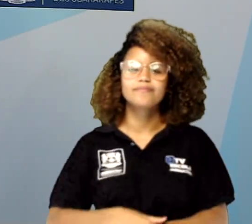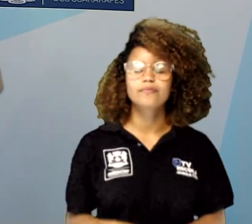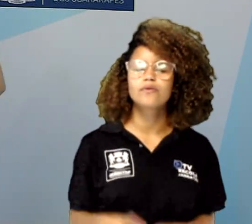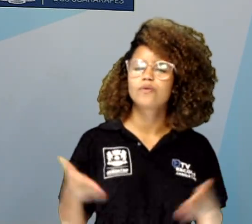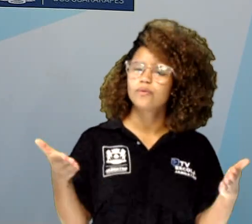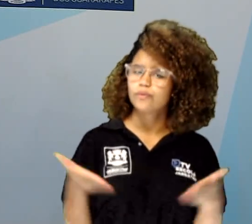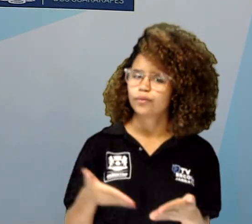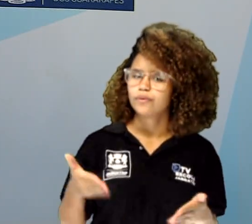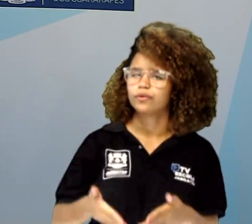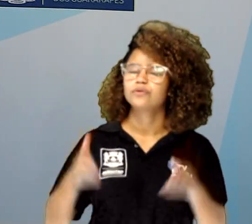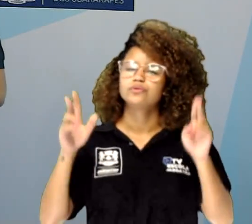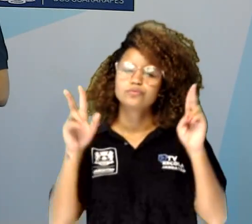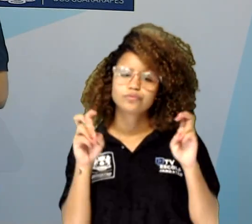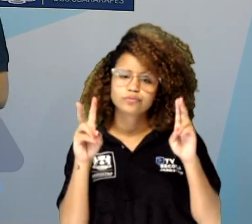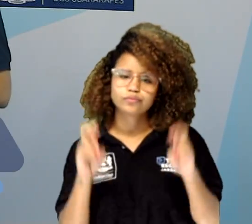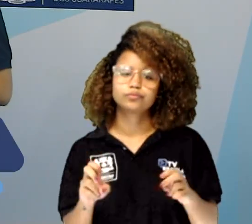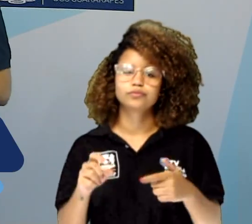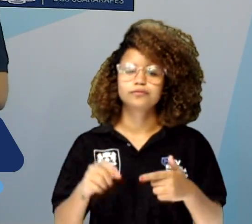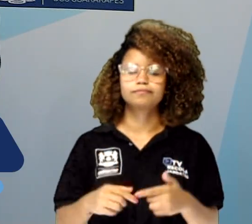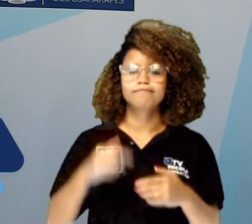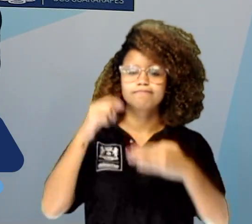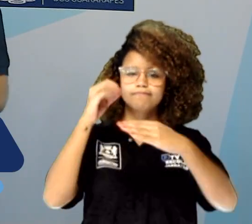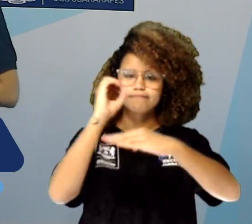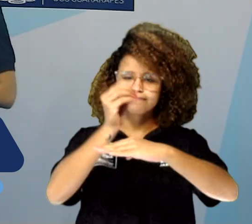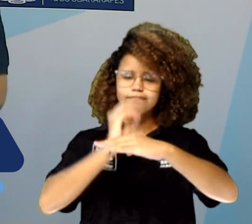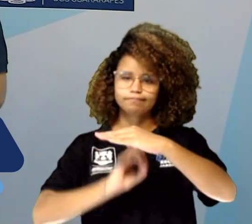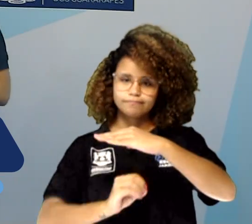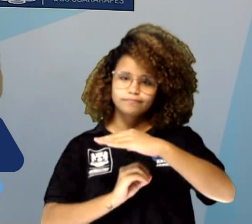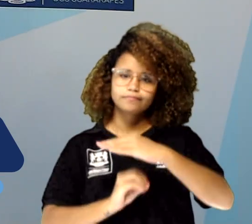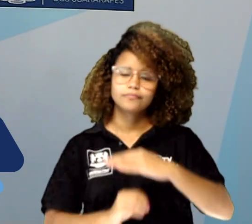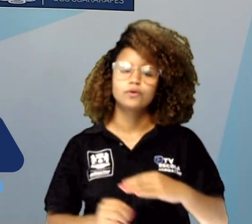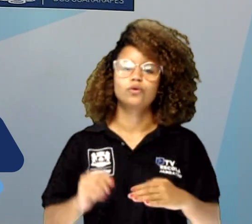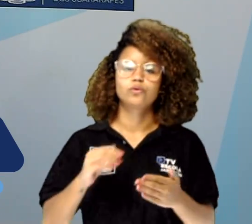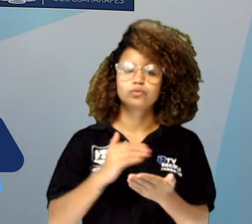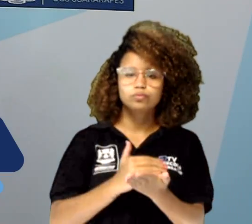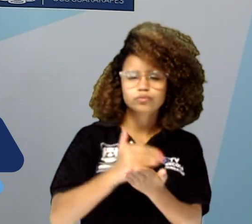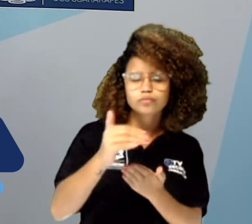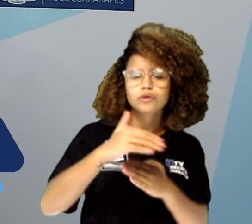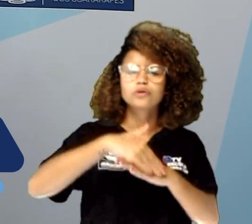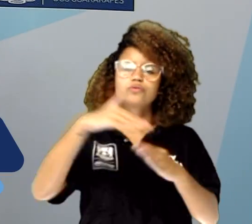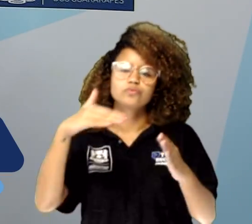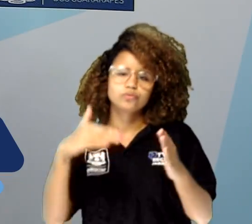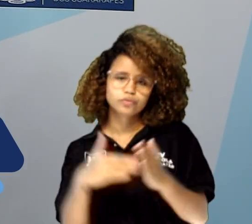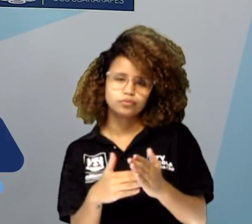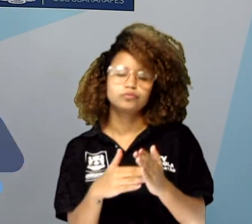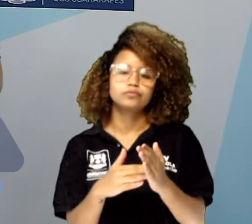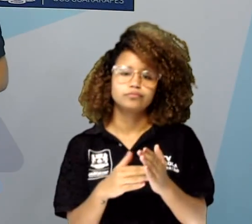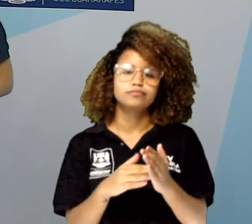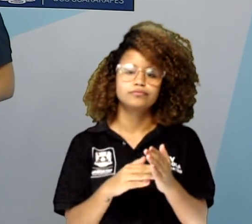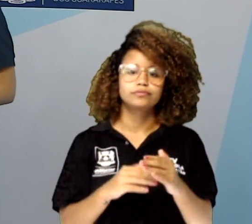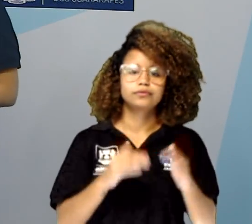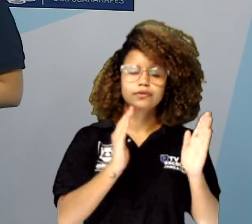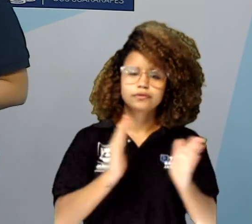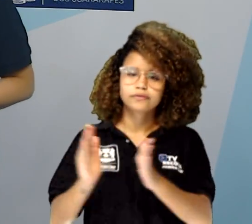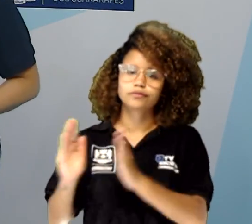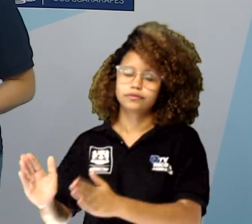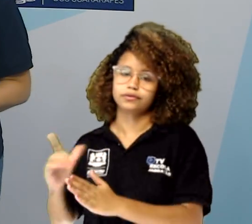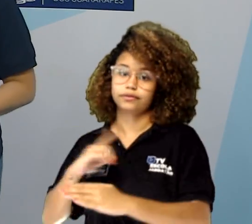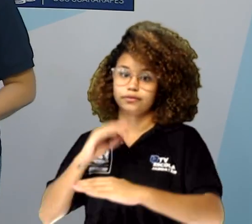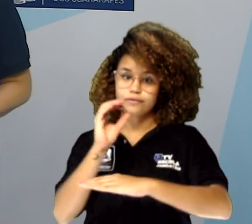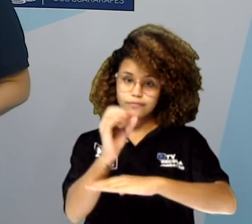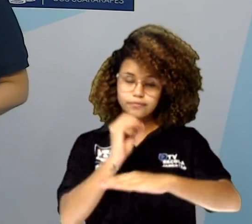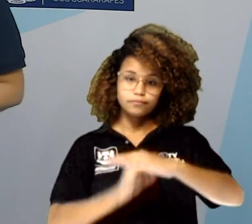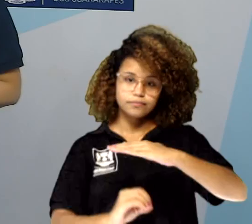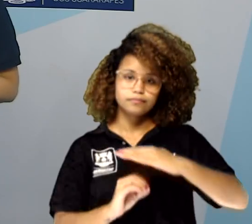Hoje falando sobre frações com a ideia de parte todo e equivalência entre as frações, tá? Antes da gente começar a